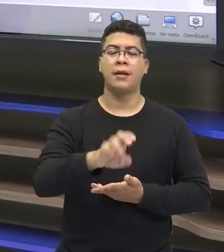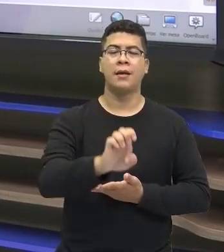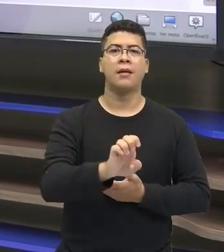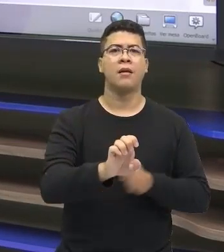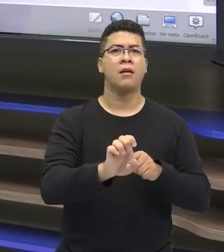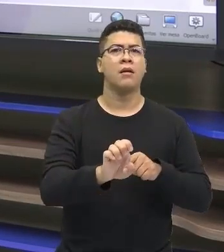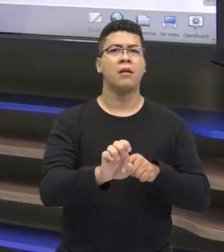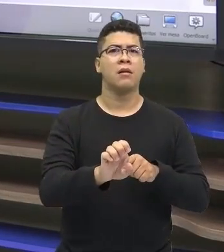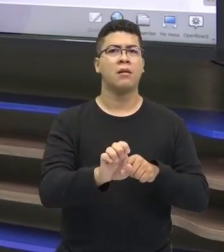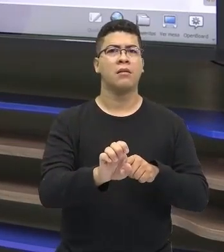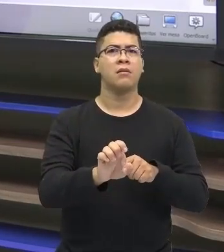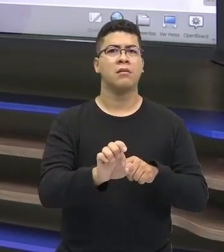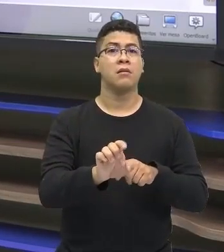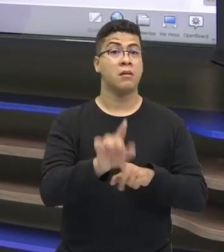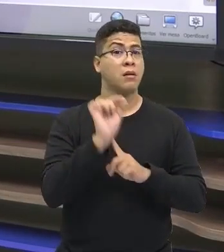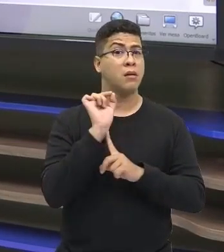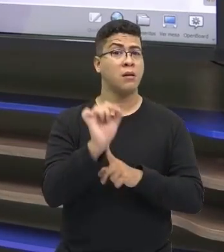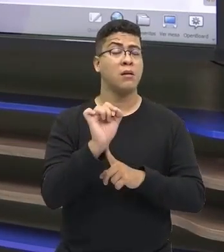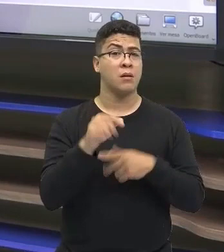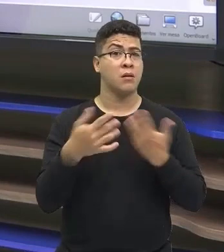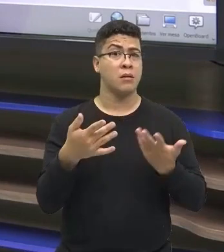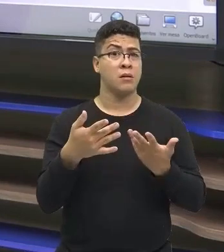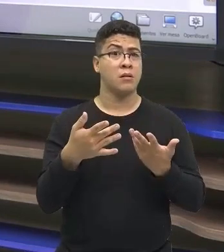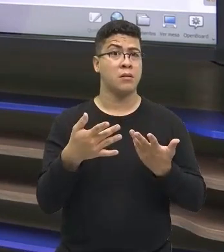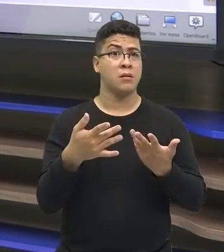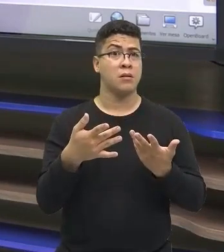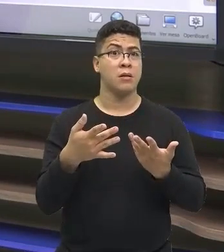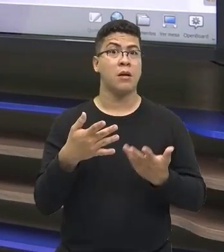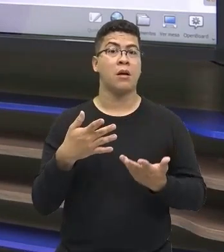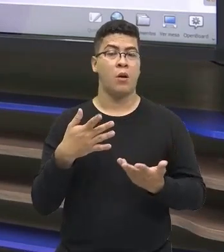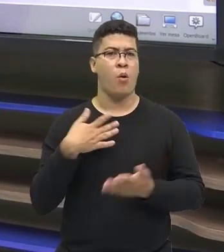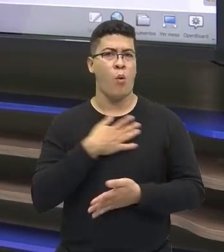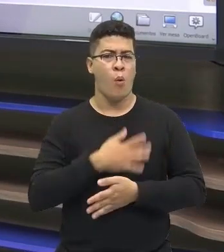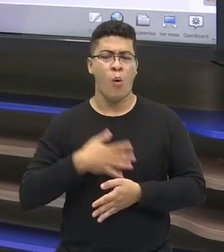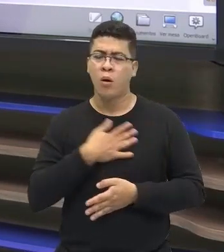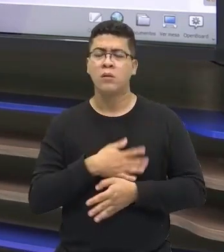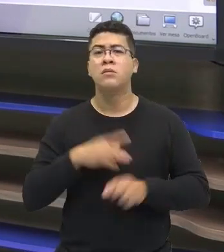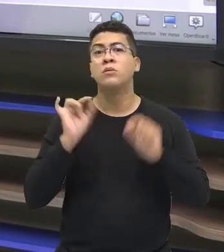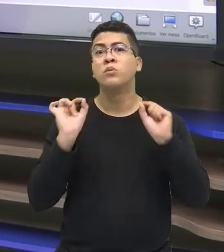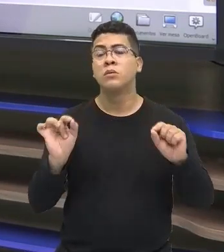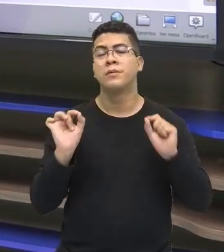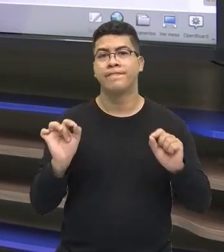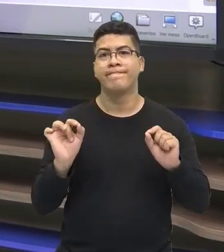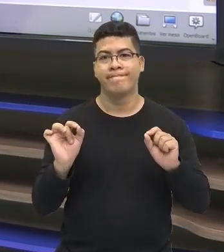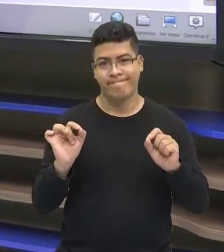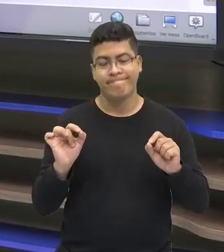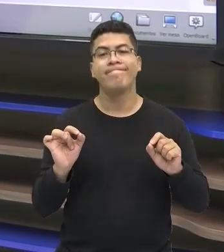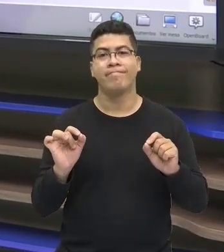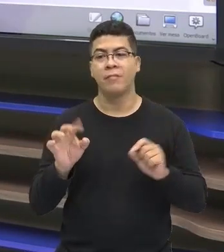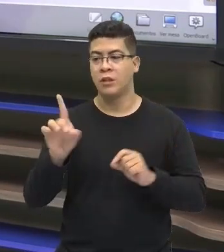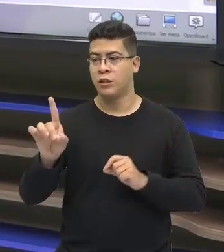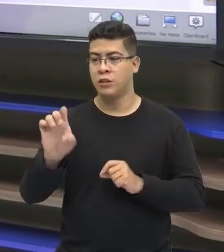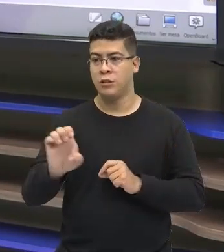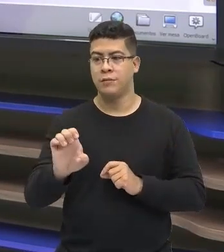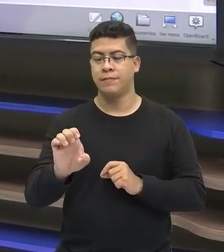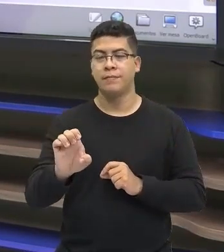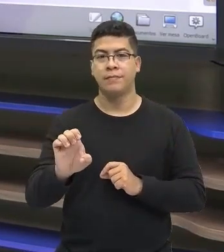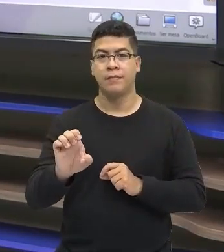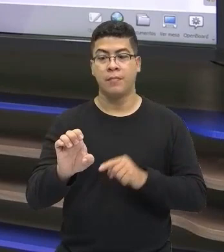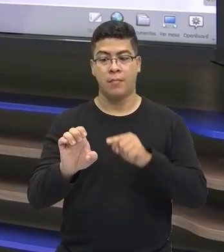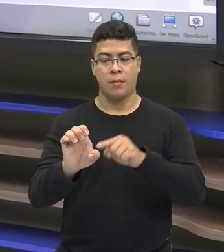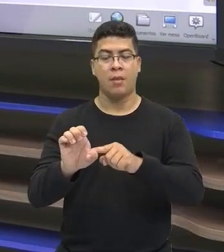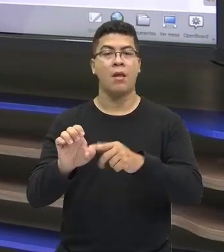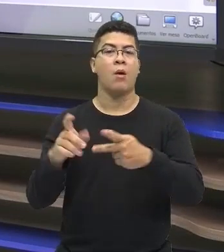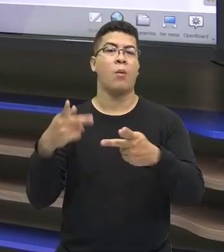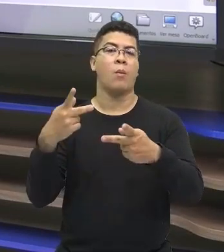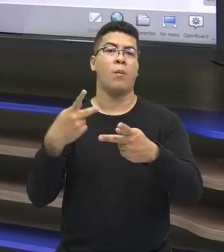Preposição. O de é preposição. Quem gosta, gosta de. O de é preposição. Então, ele vai pedir uma preposição.